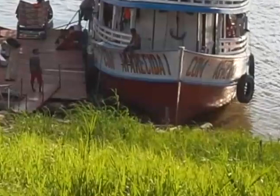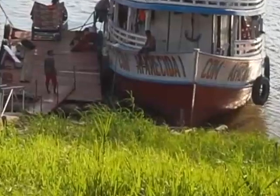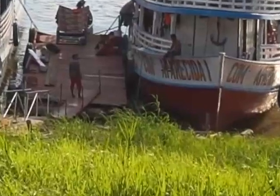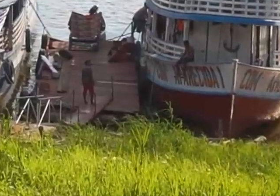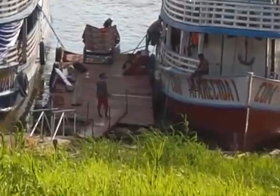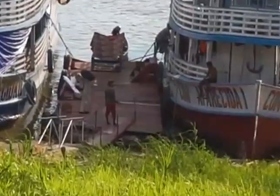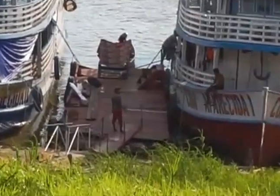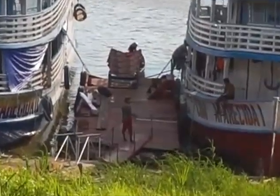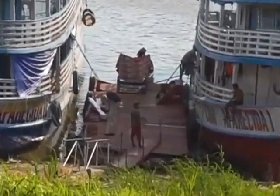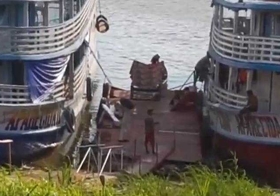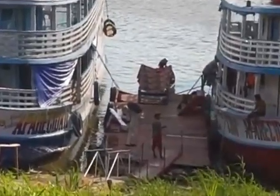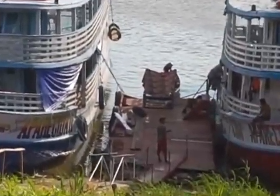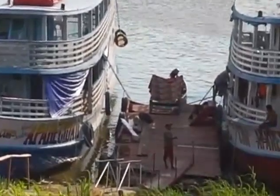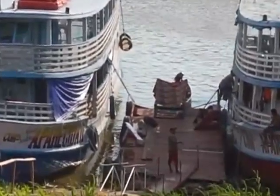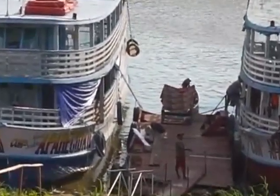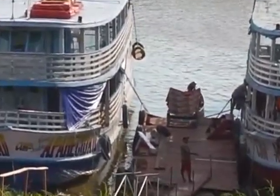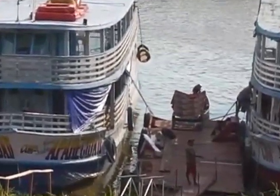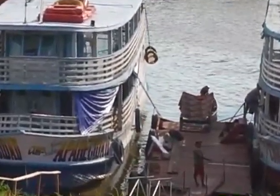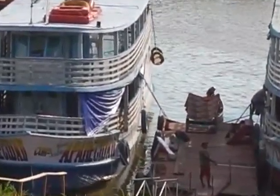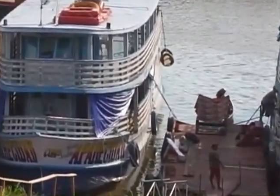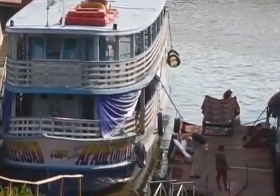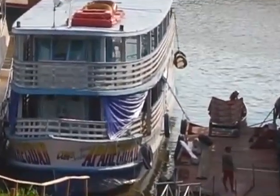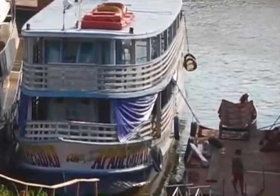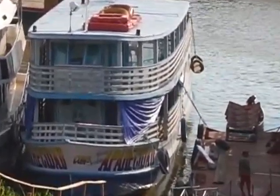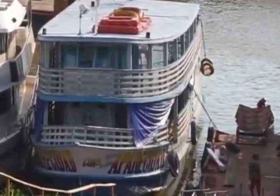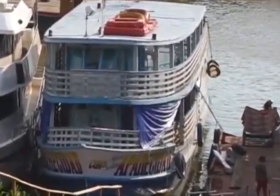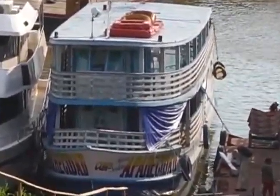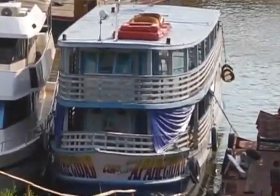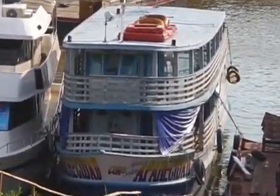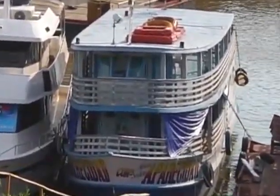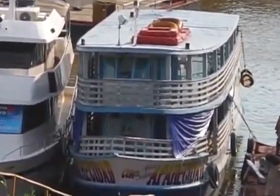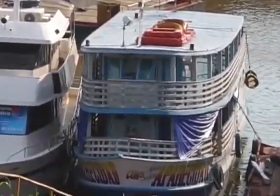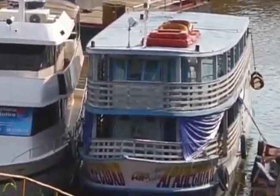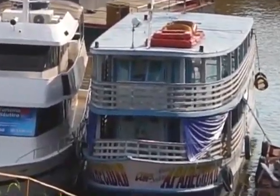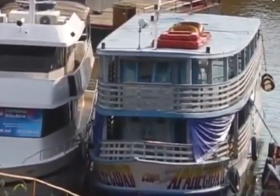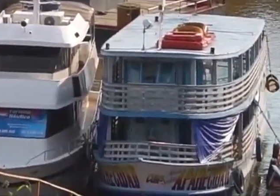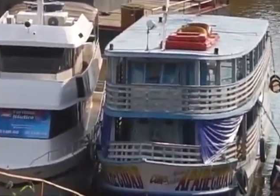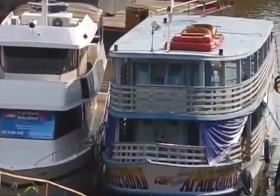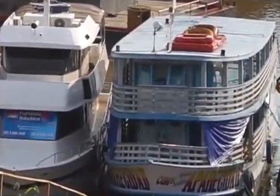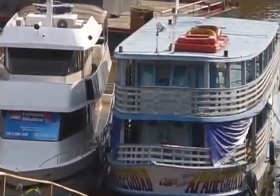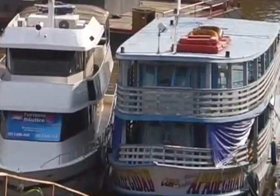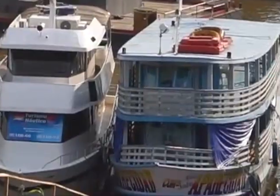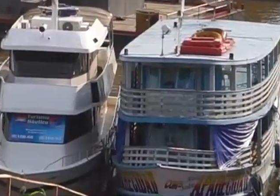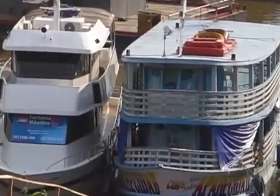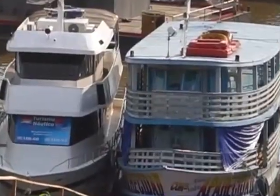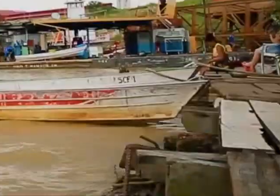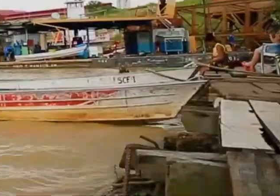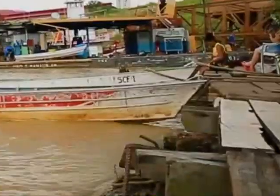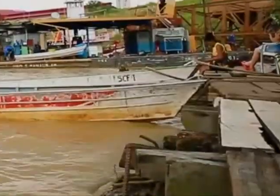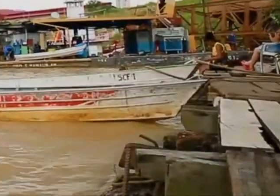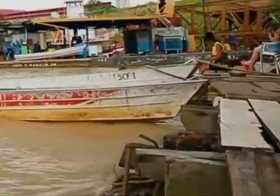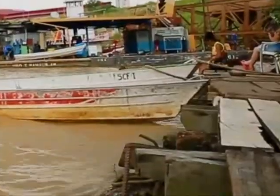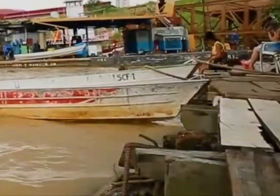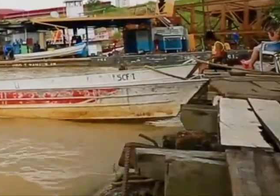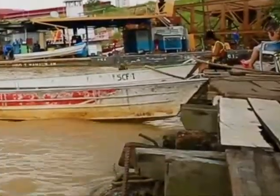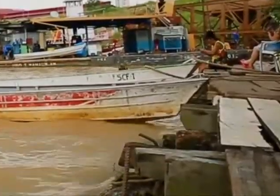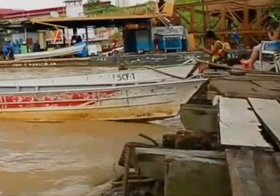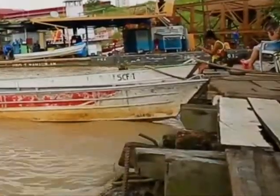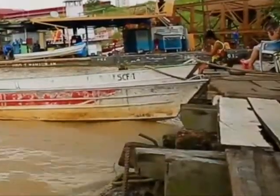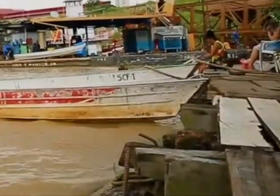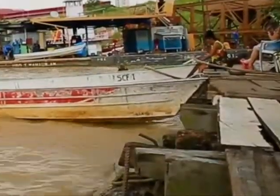embarcações, pequenas voadeiras, como nós estamos observando uma lá dentro do rio pequenininho, não dá nem para pegar, tá? Isso